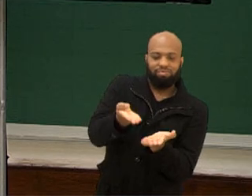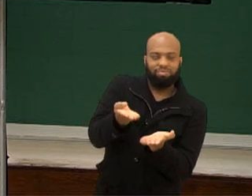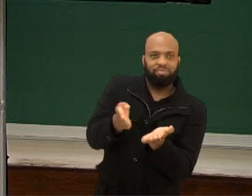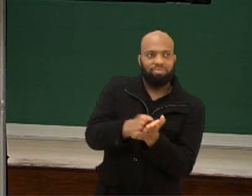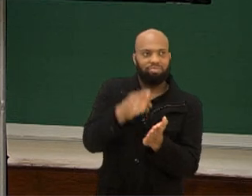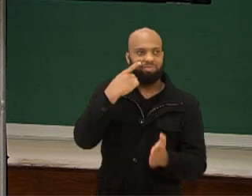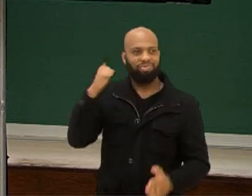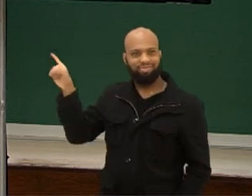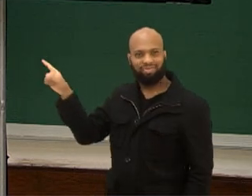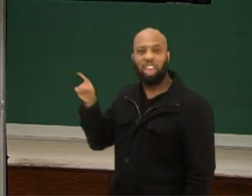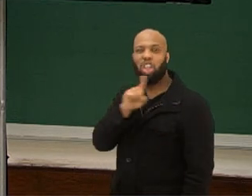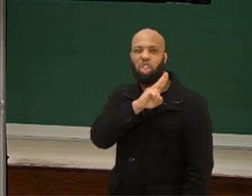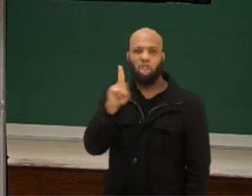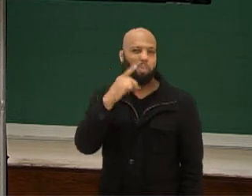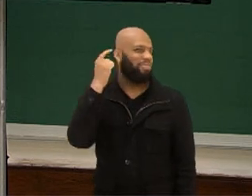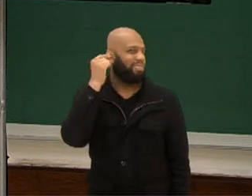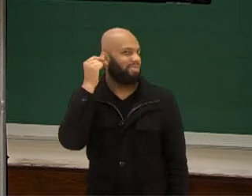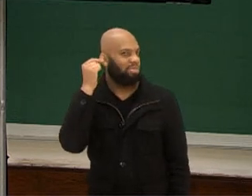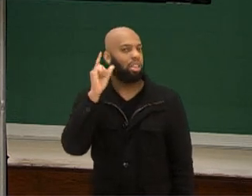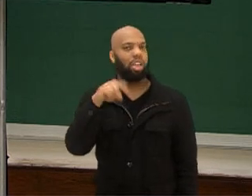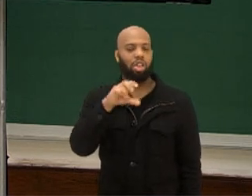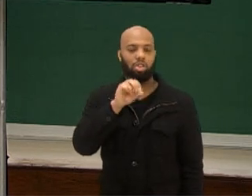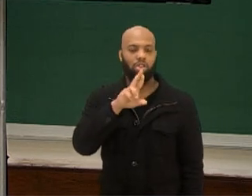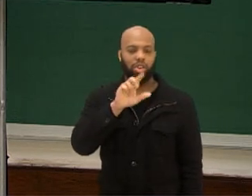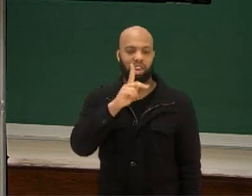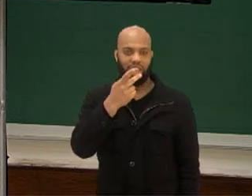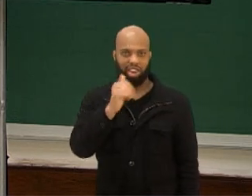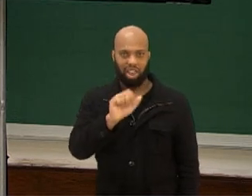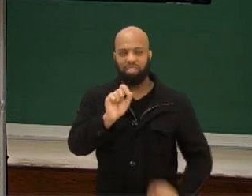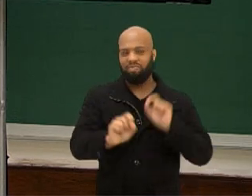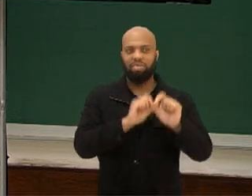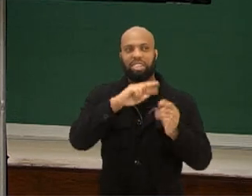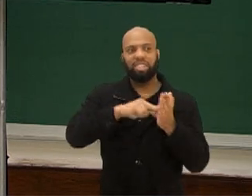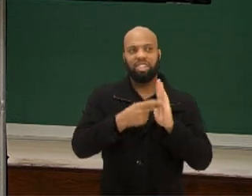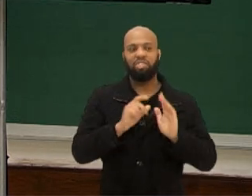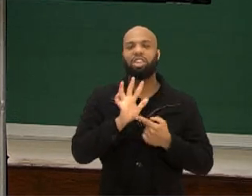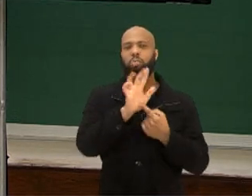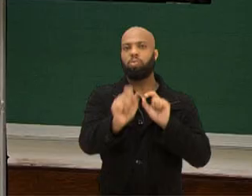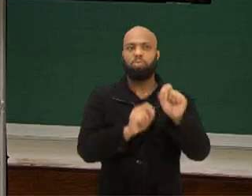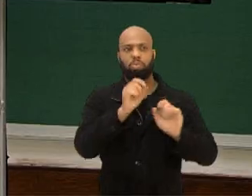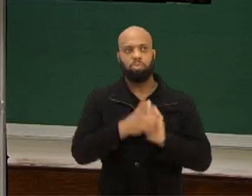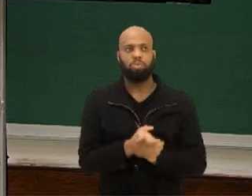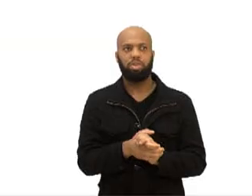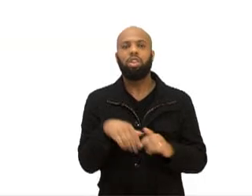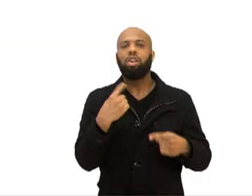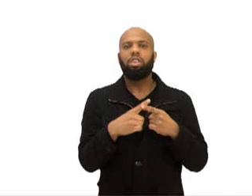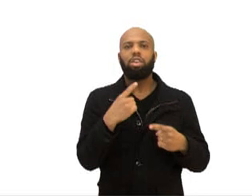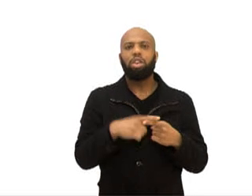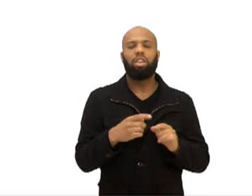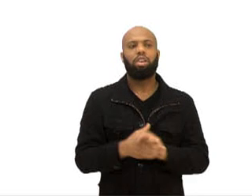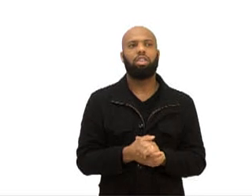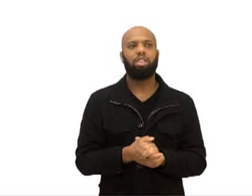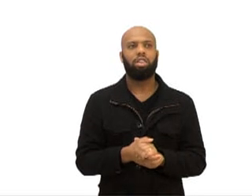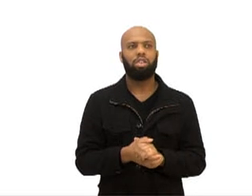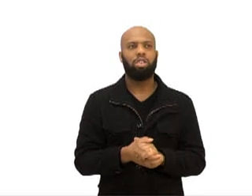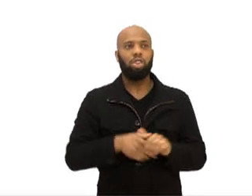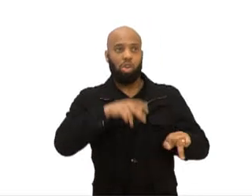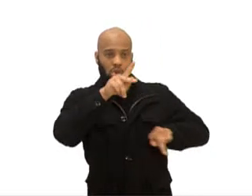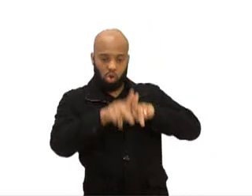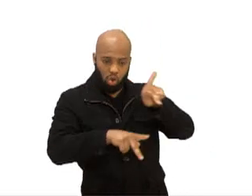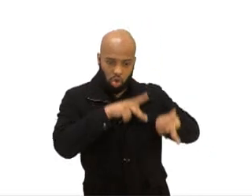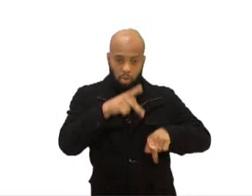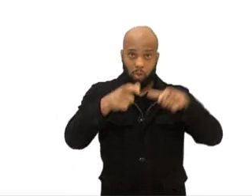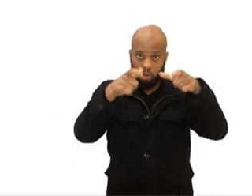essa parte aqui, certo? Então, eu tenho a orelha. O que que essa orelha está trazendo? O povo de